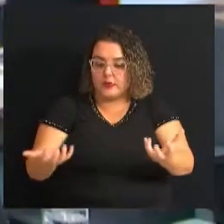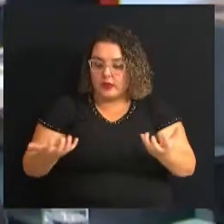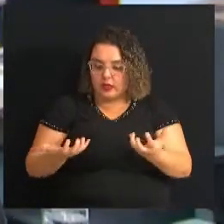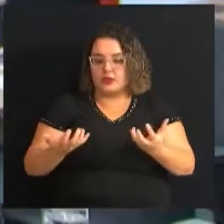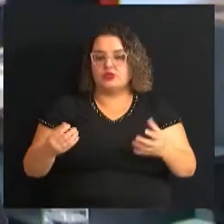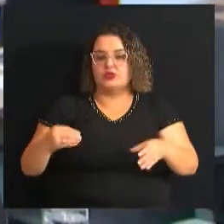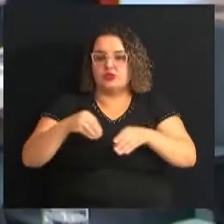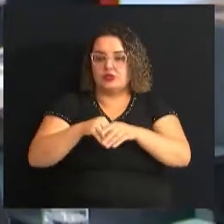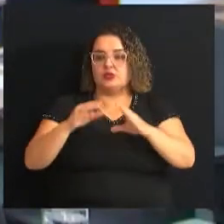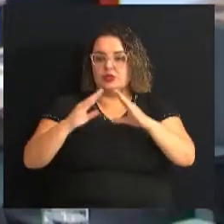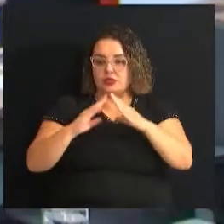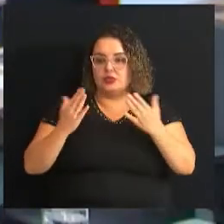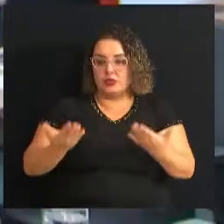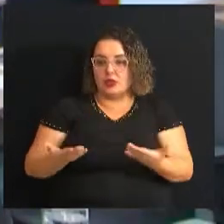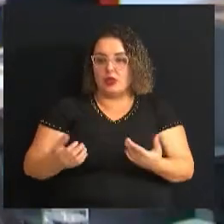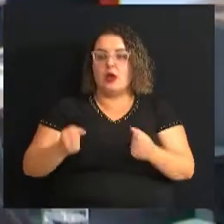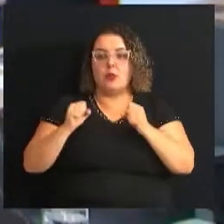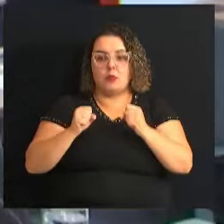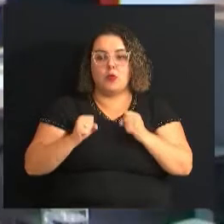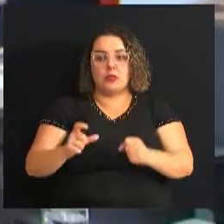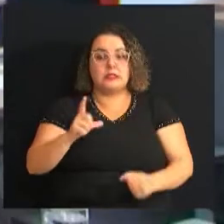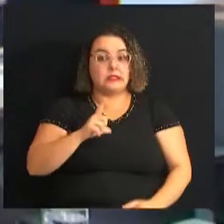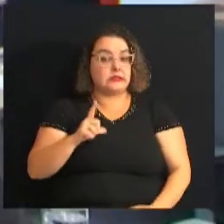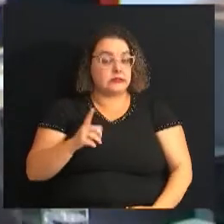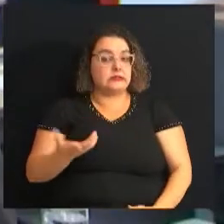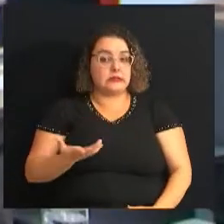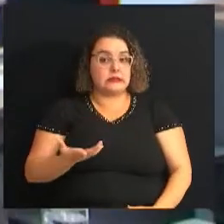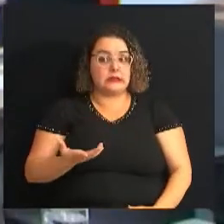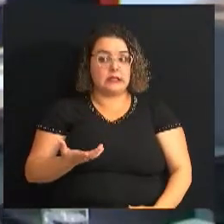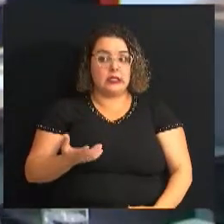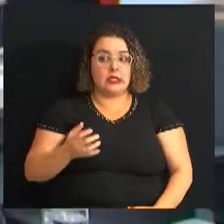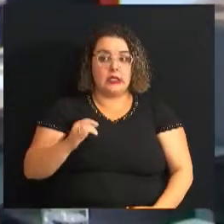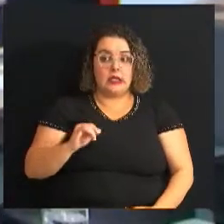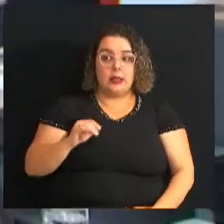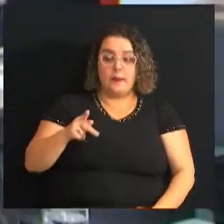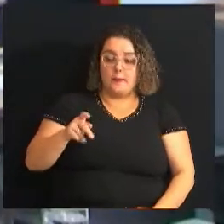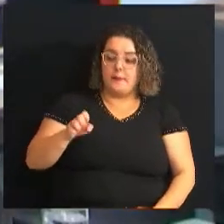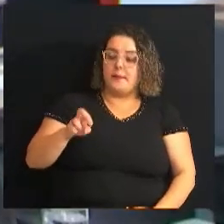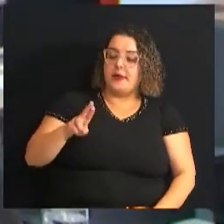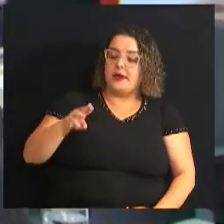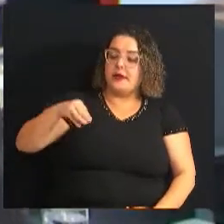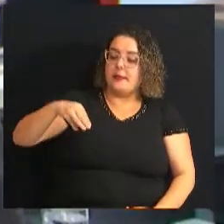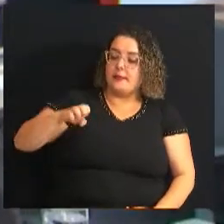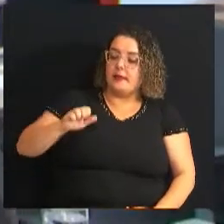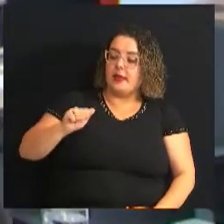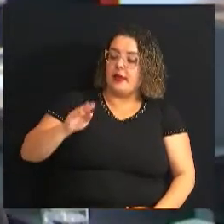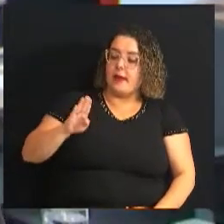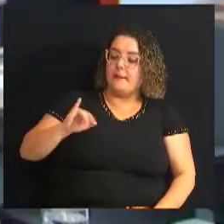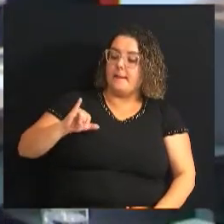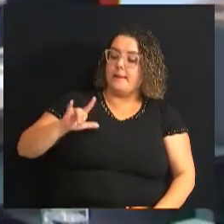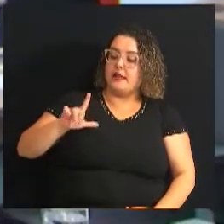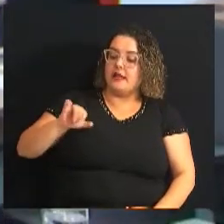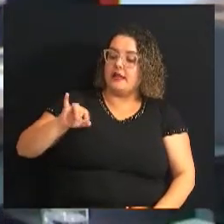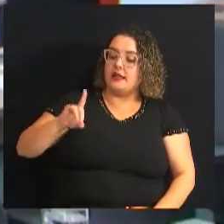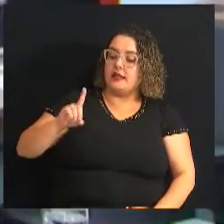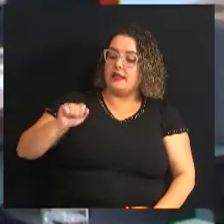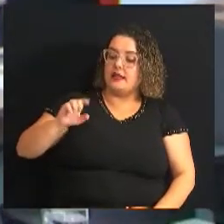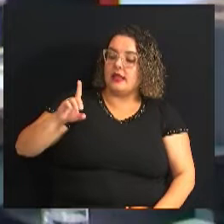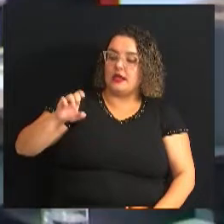que possam também ter uma condição de permeabilidade da água e também ajude nessa situação.